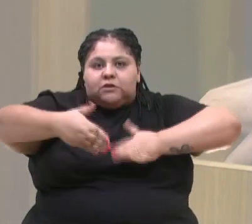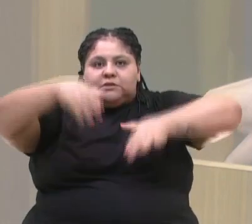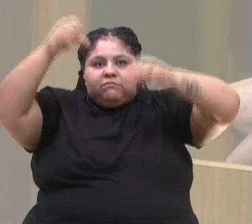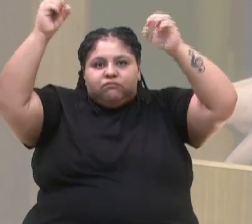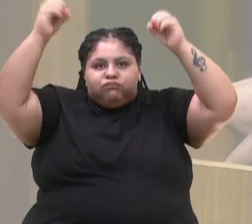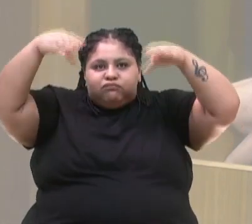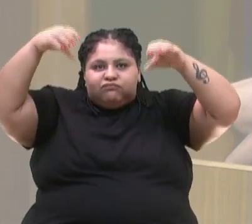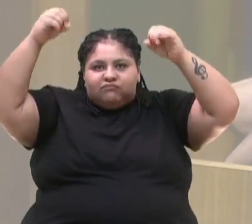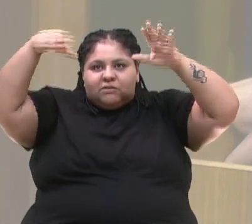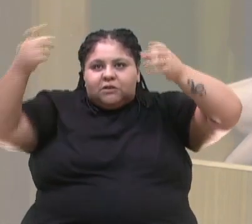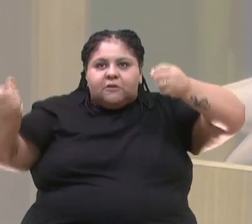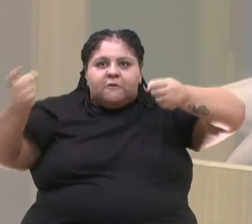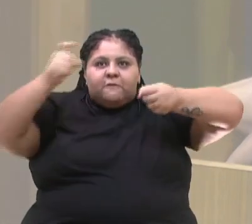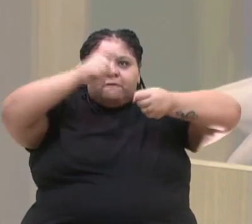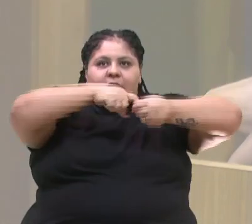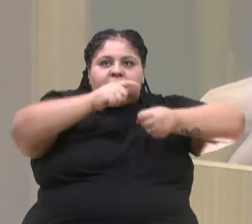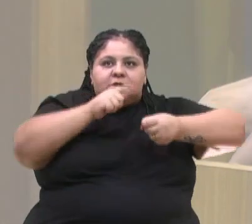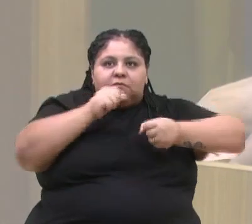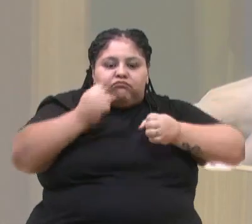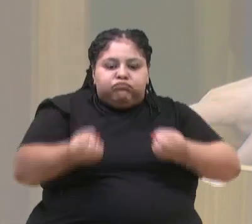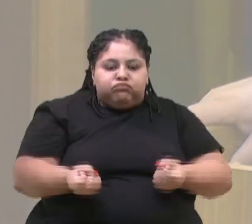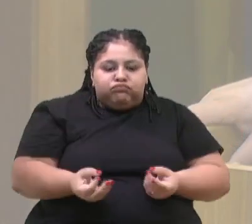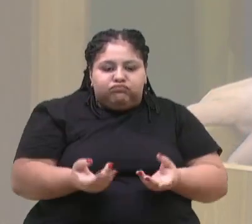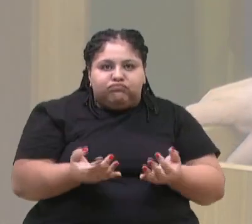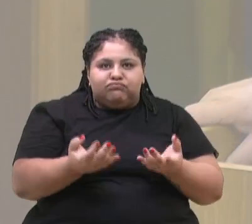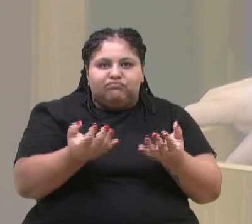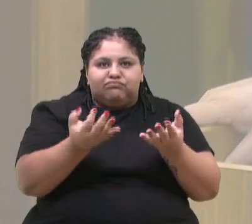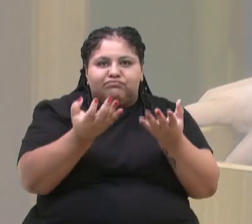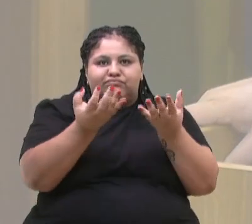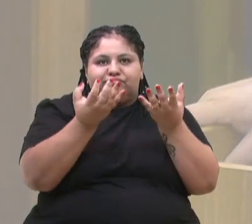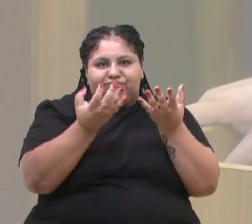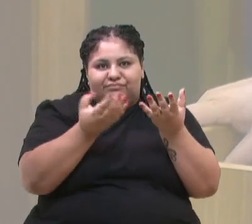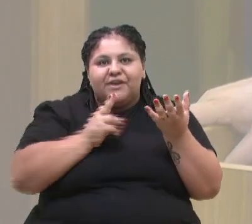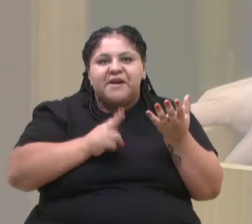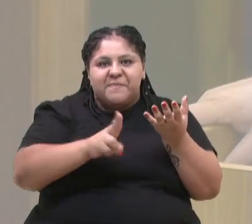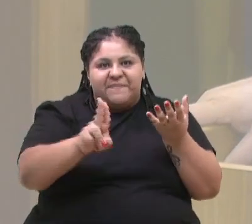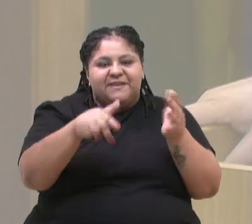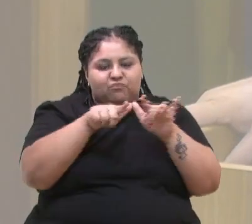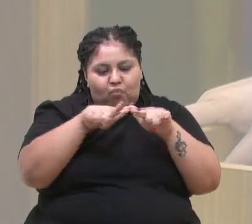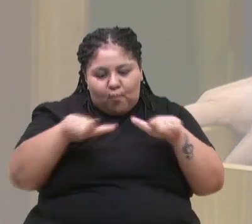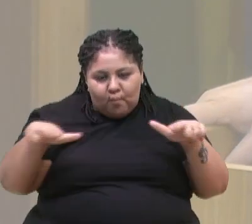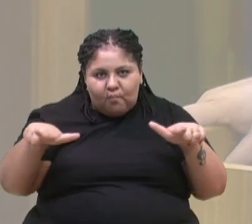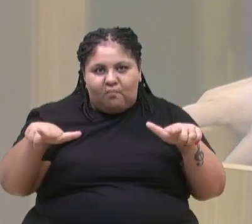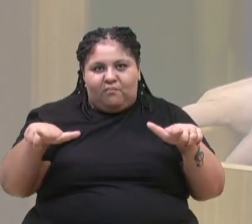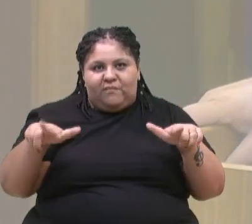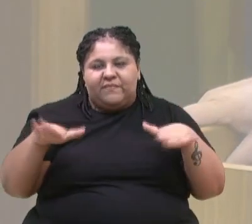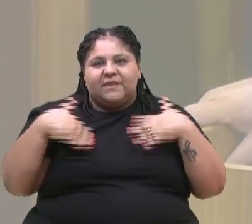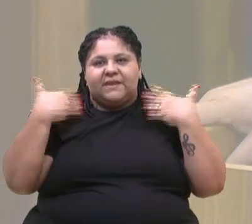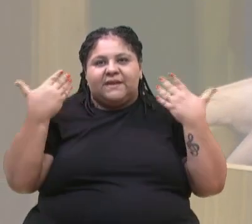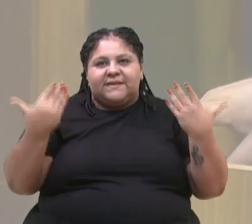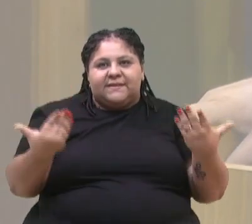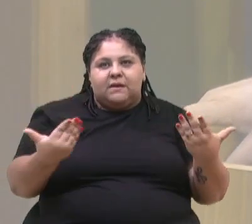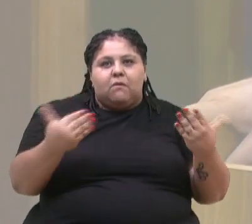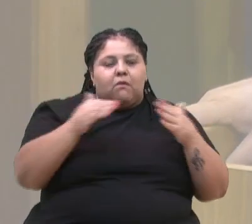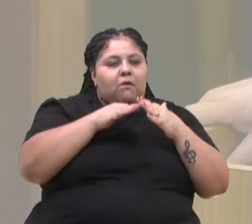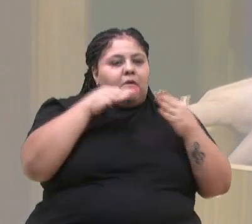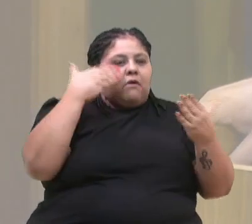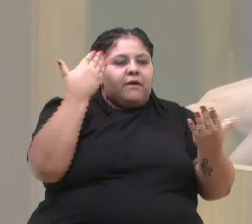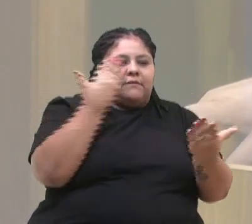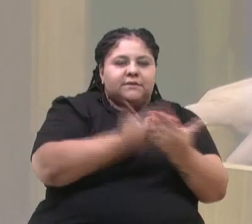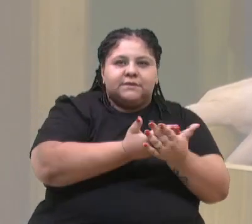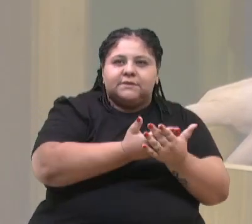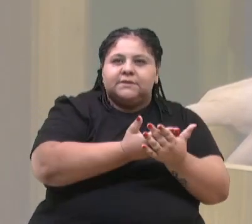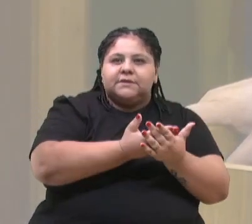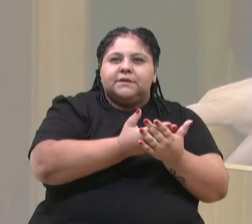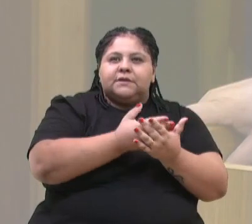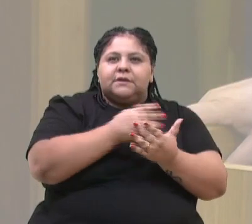piscinão transbordar de novo, mesmo com a limpeza que foi feita. Então, criança feliz, a escola João